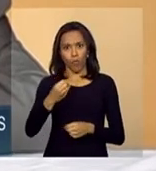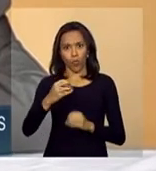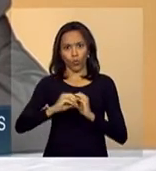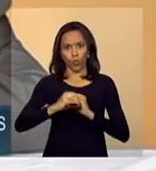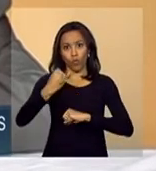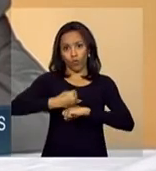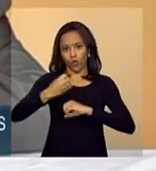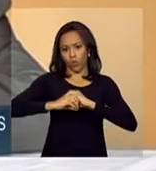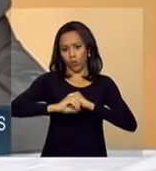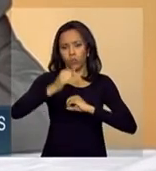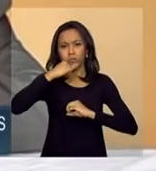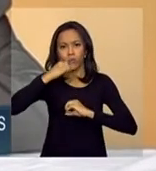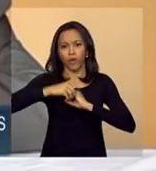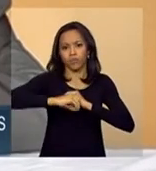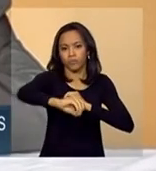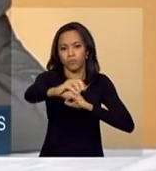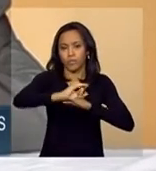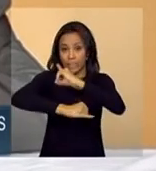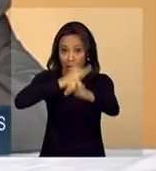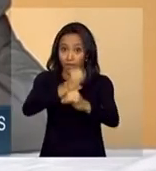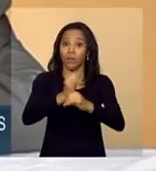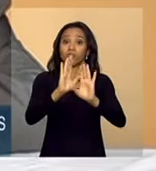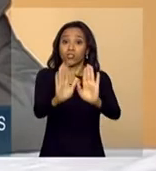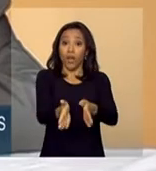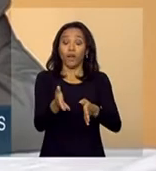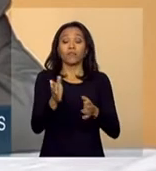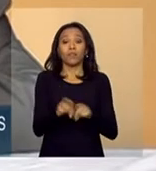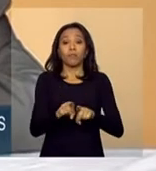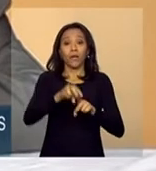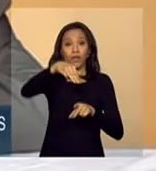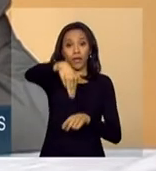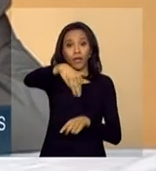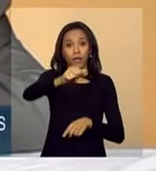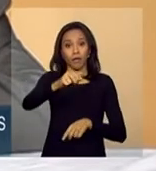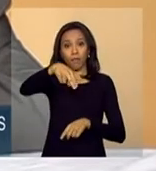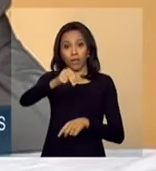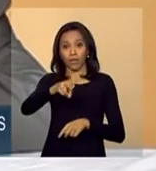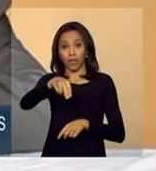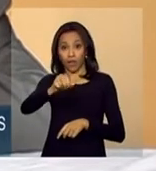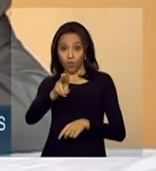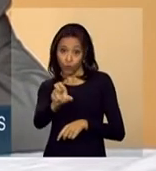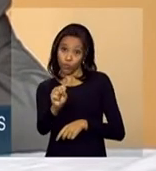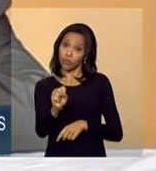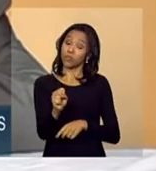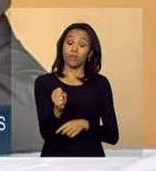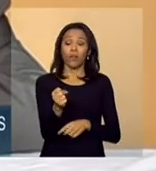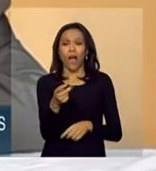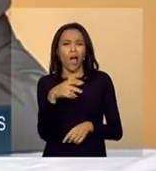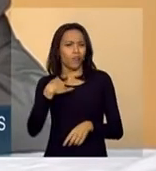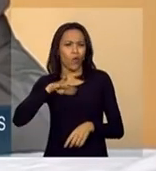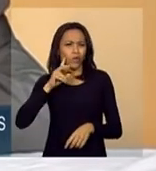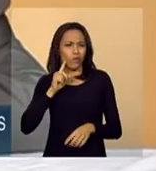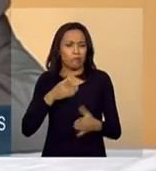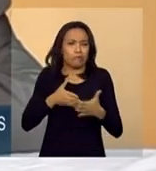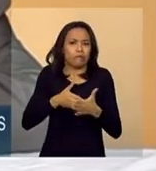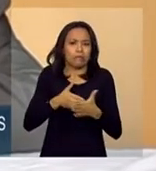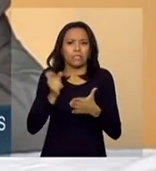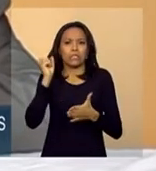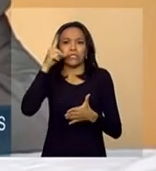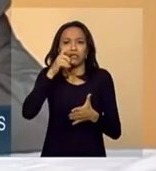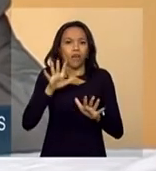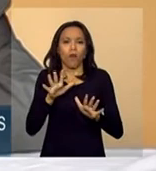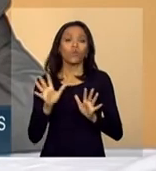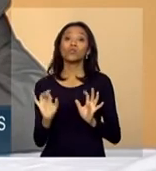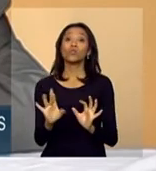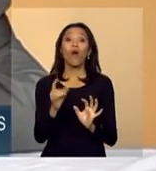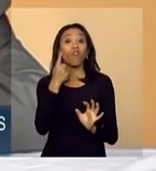nós já estamos construindo, Manaus nós já começamos a construção também, quer dizer, nós não vemos grandes atropelos, a não ser essas questões